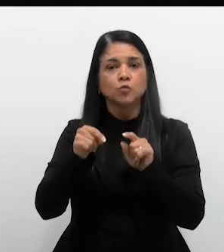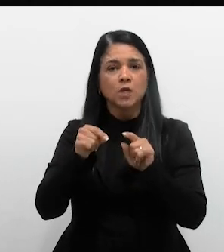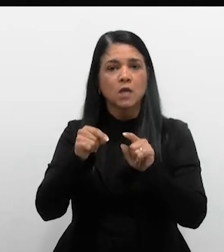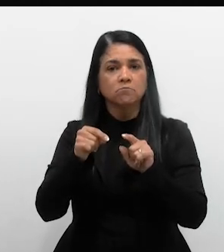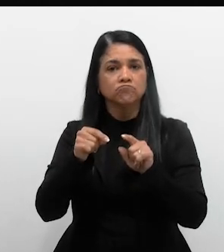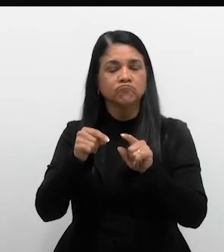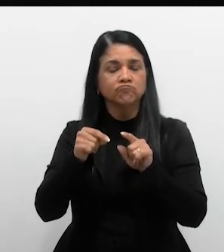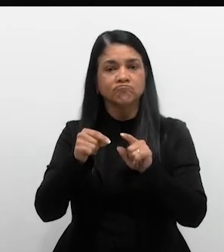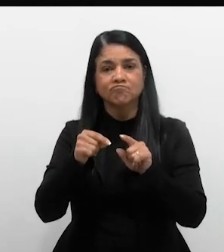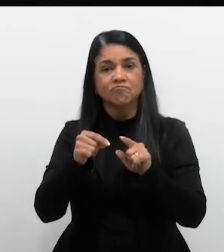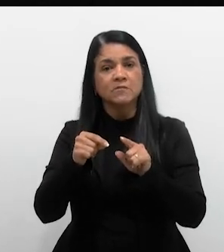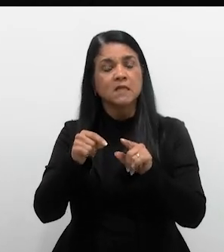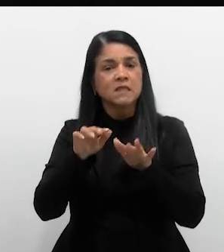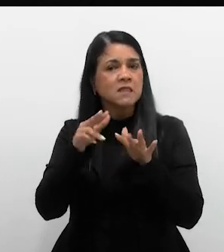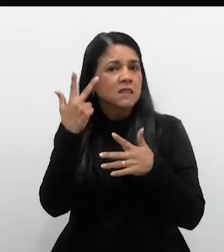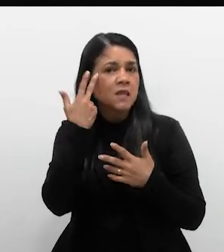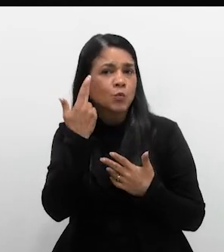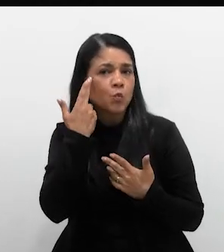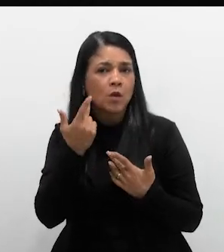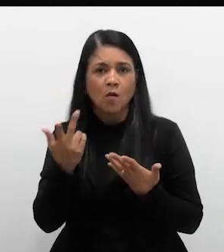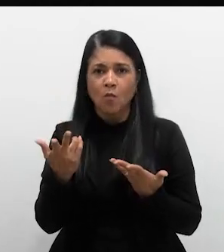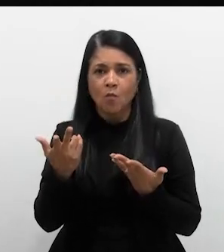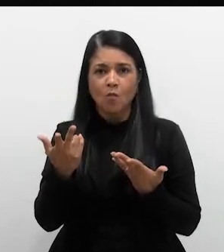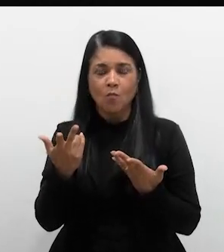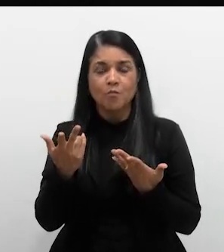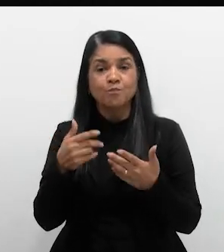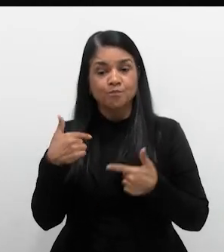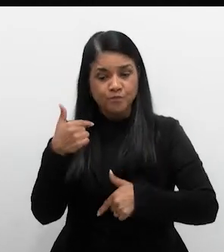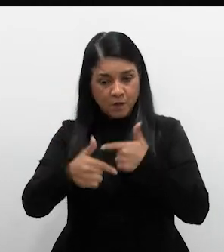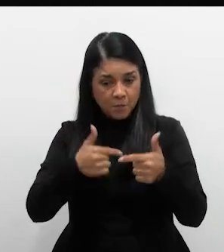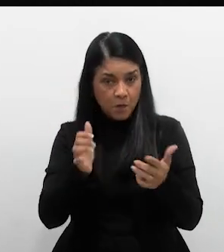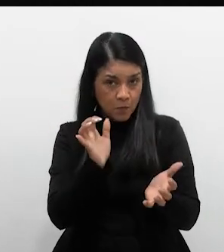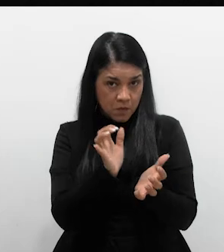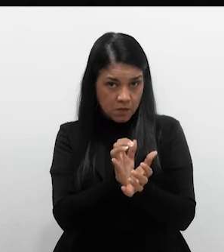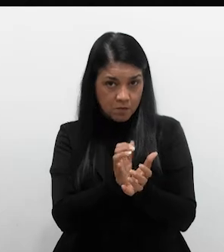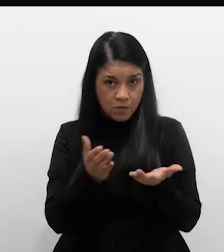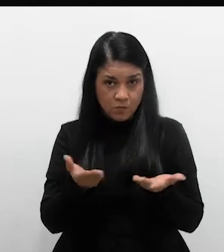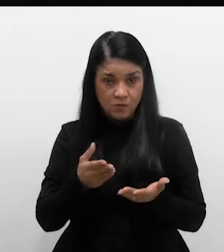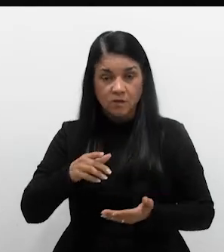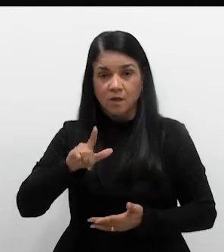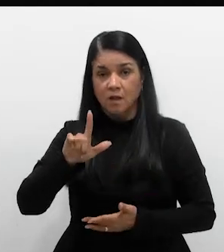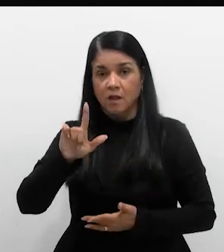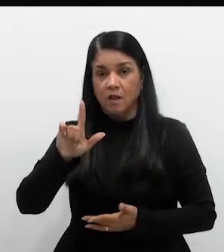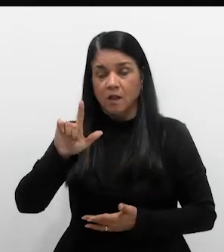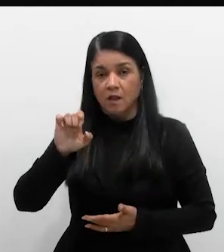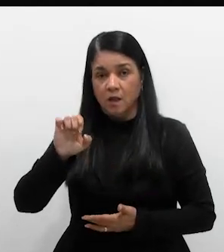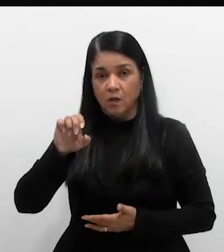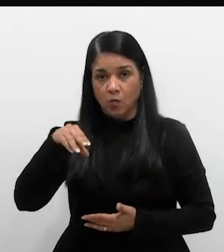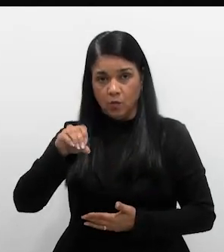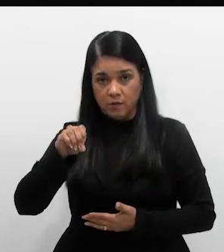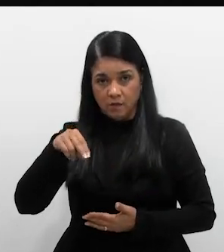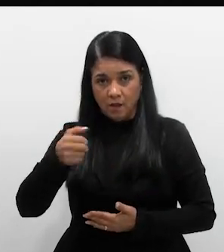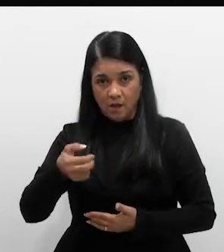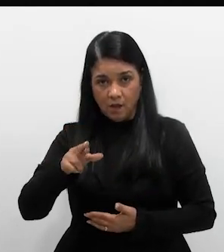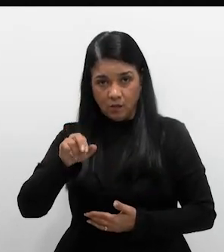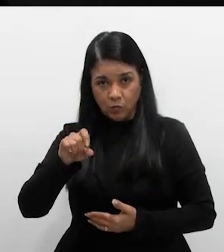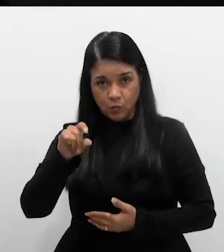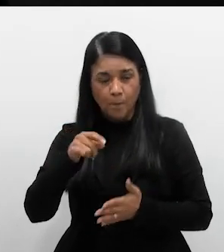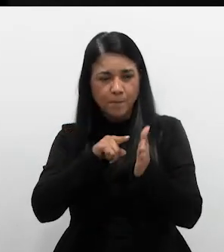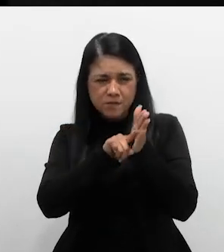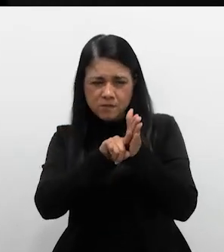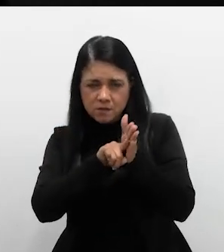grandeza e acho que é da natureza, tem que ser assim. Hoje eu trabalho com uma equipe que tem o Leonardo Antan, enredista,